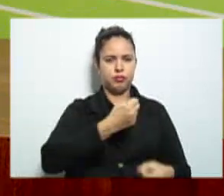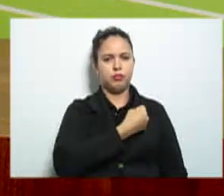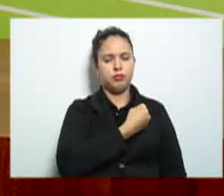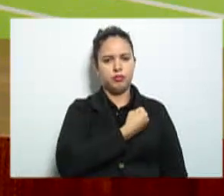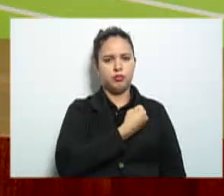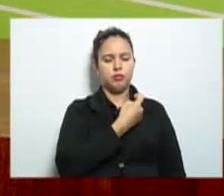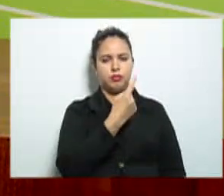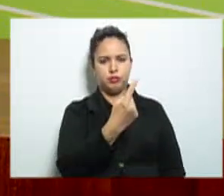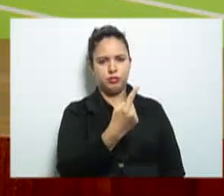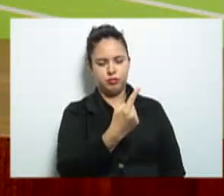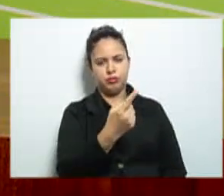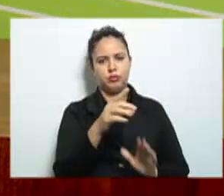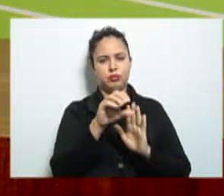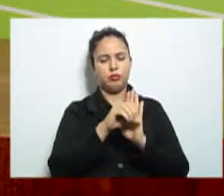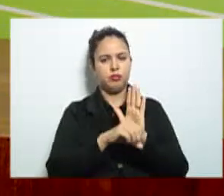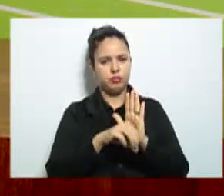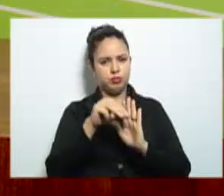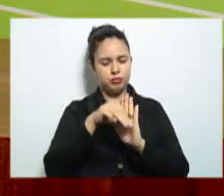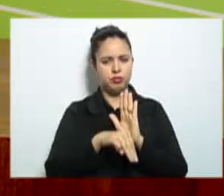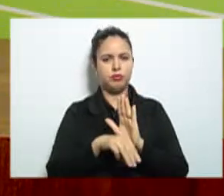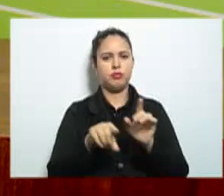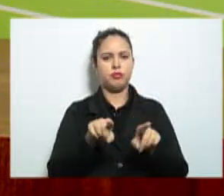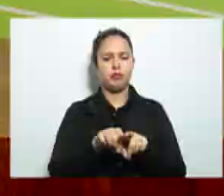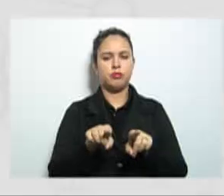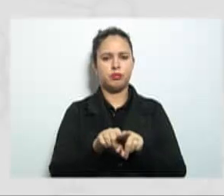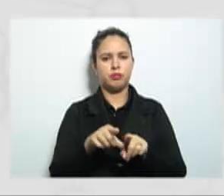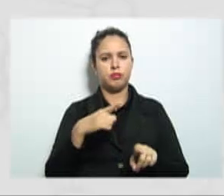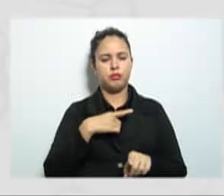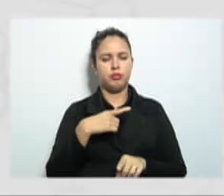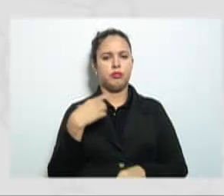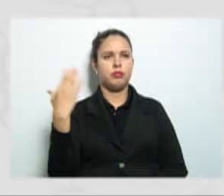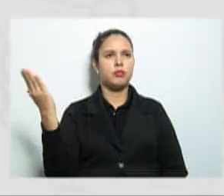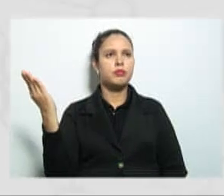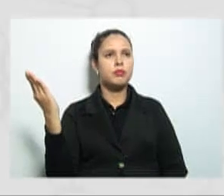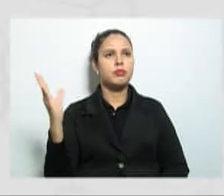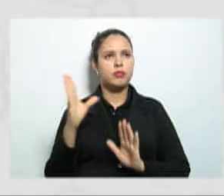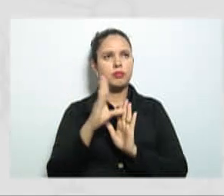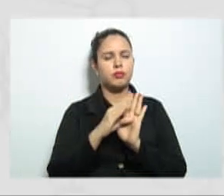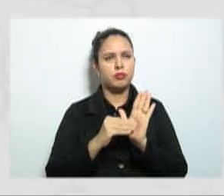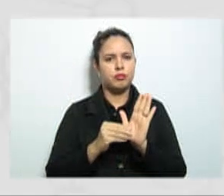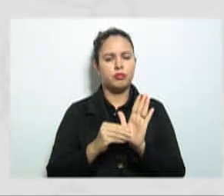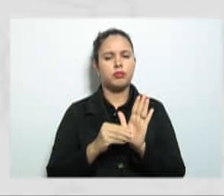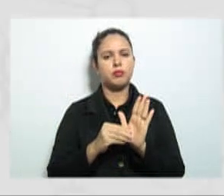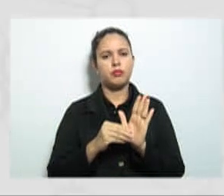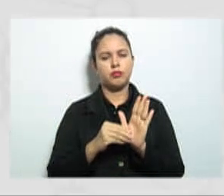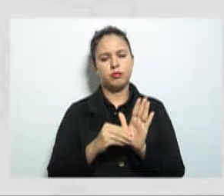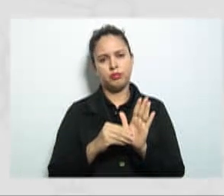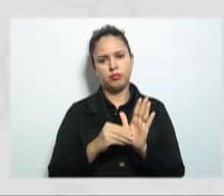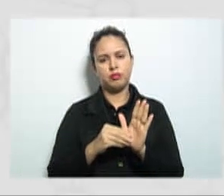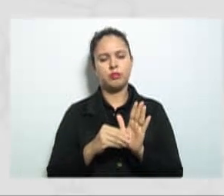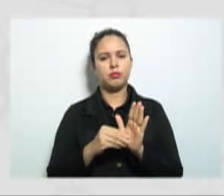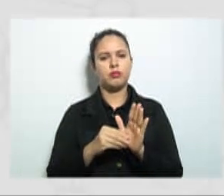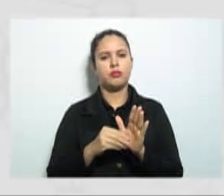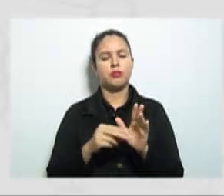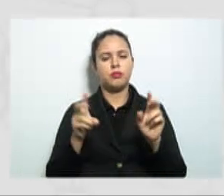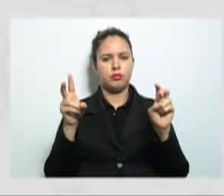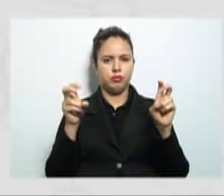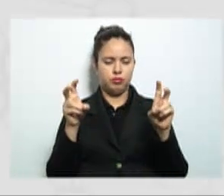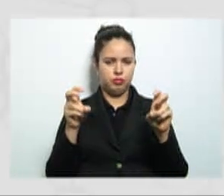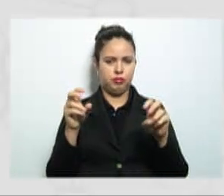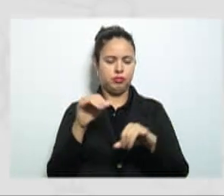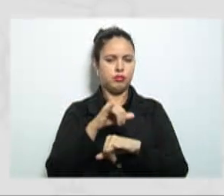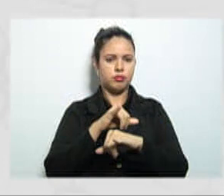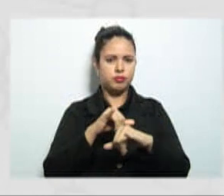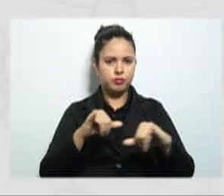como o memorando e o ofício. Então, aqui nós temos o modelo, editora Atlas, São Paulo, 26 de junho de 2018, o assunto notícia